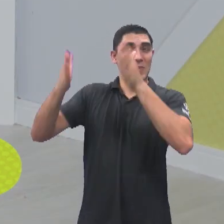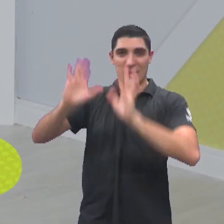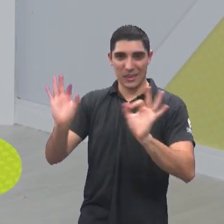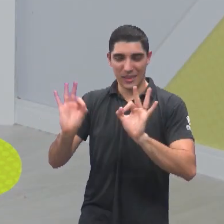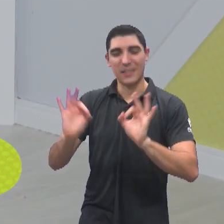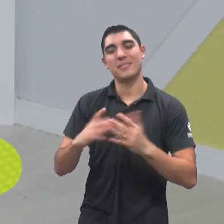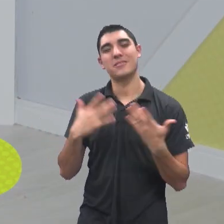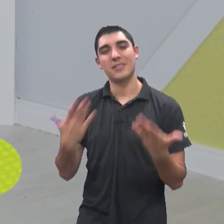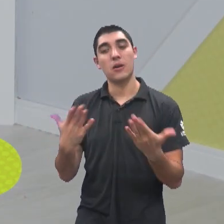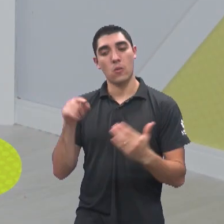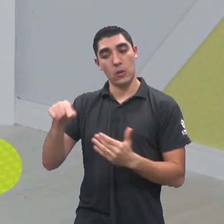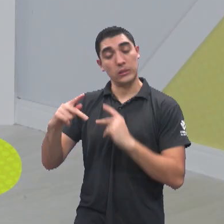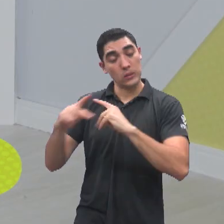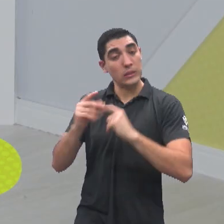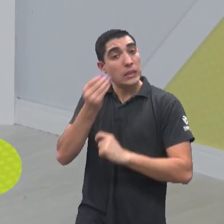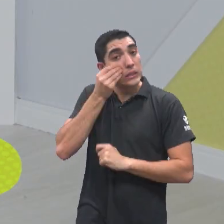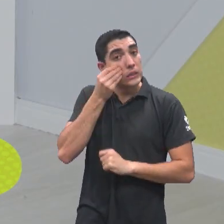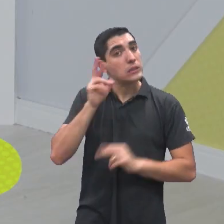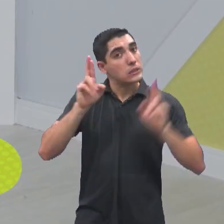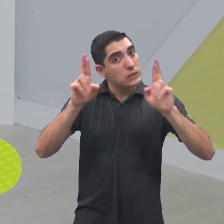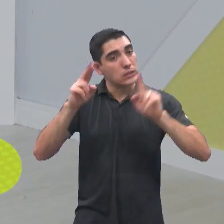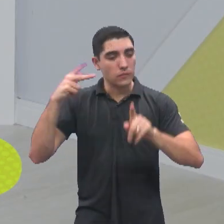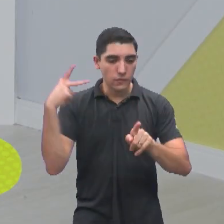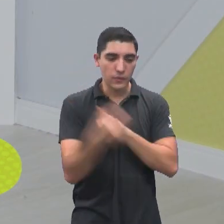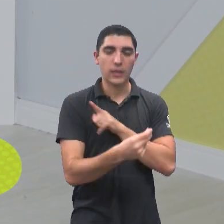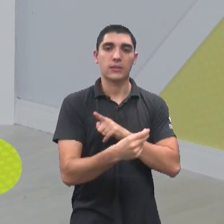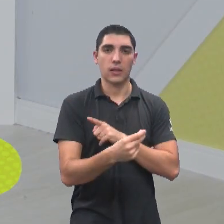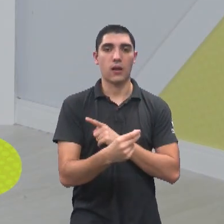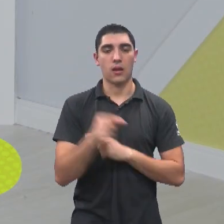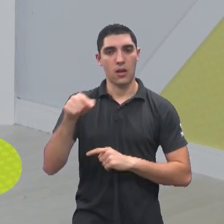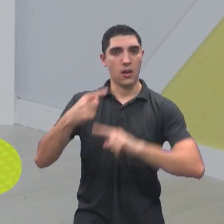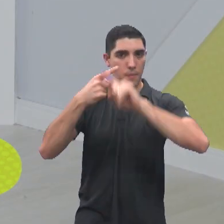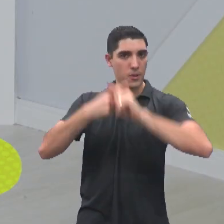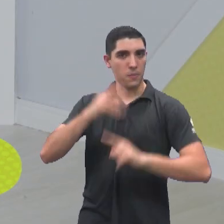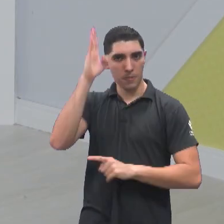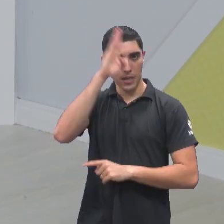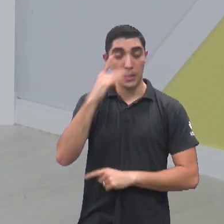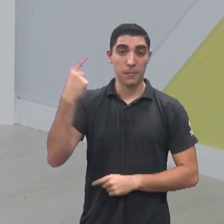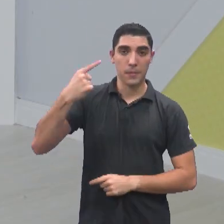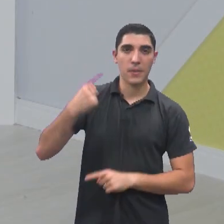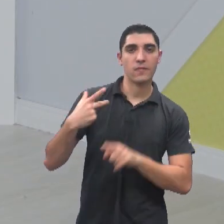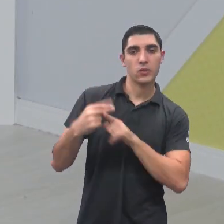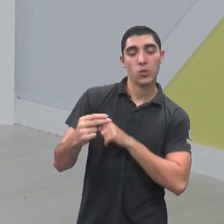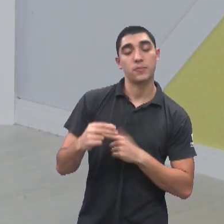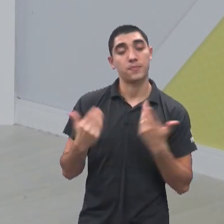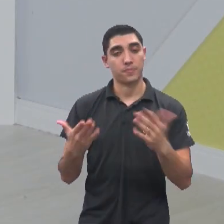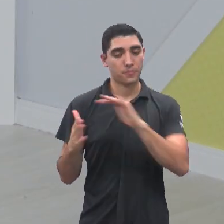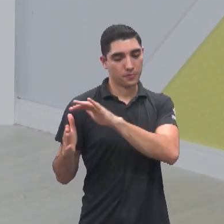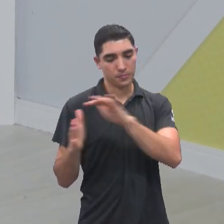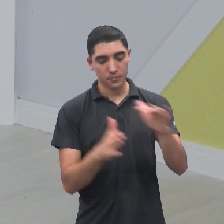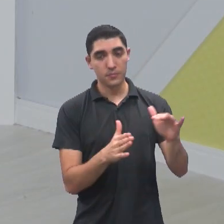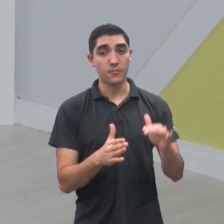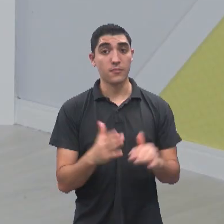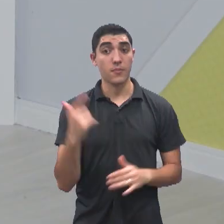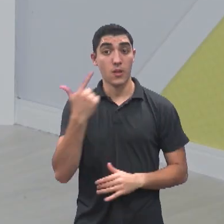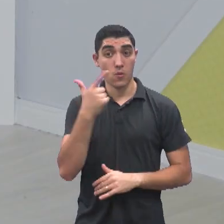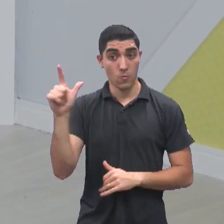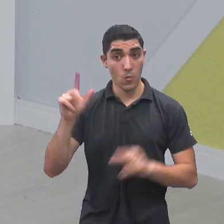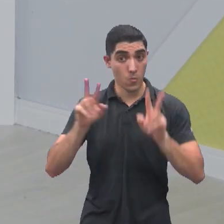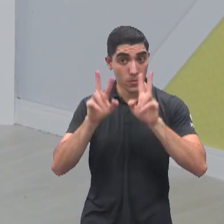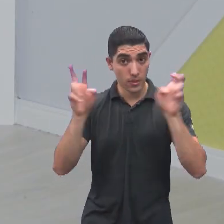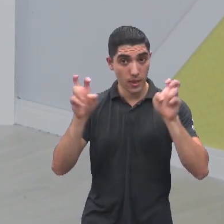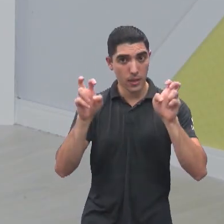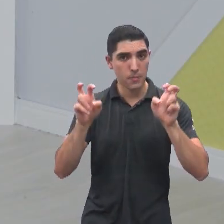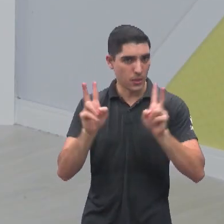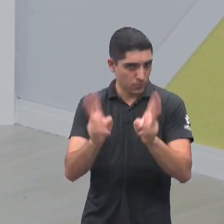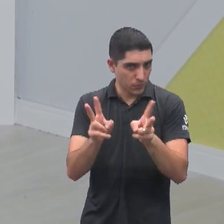São José buscar a sua primeira vitória dentro da Liga Nacional, tá certo? Bruno, mudando de assunto, mas... ainda no futsal, a